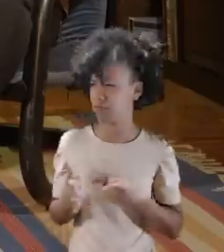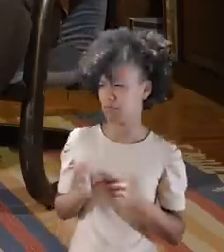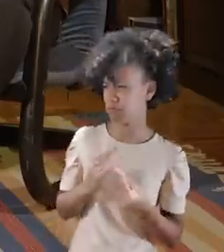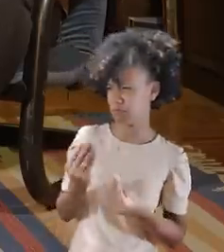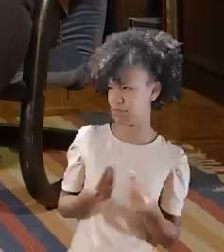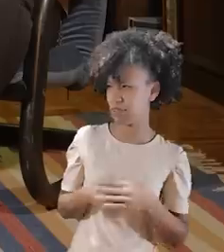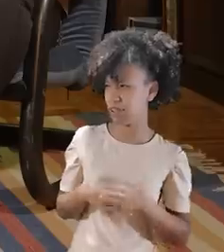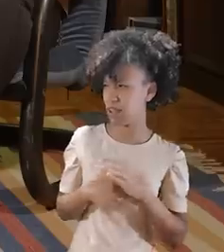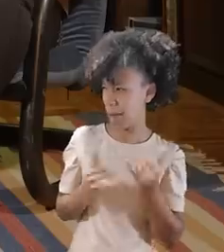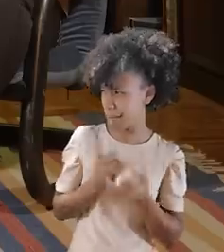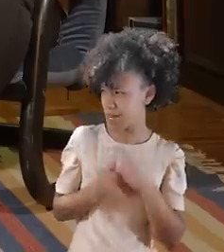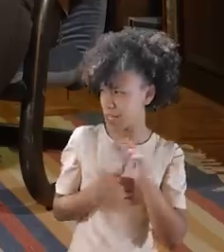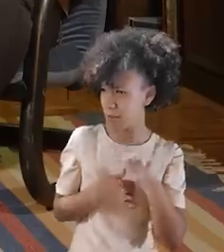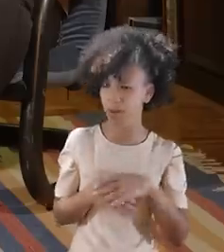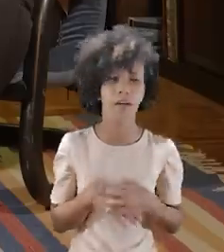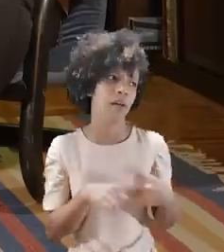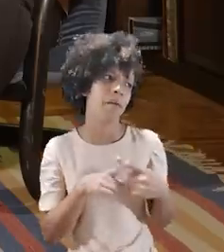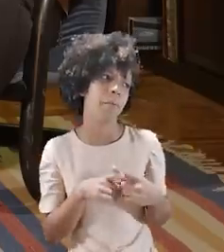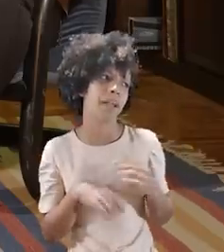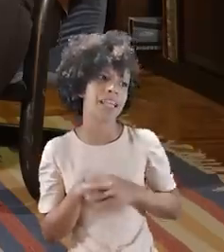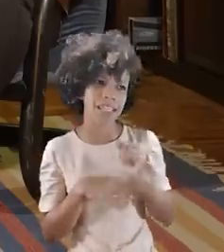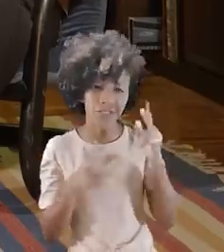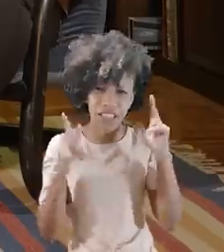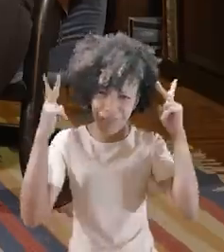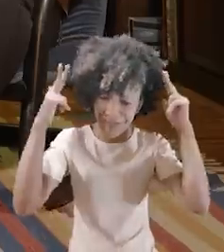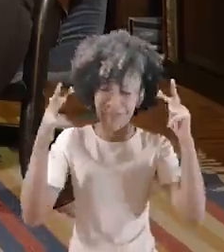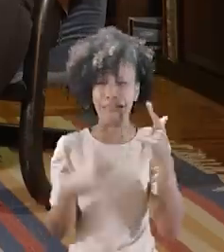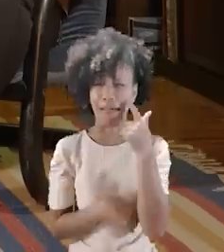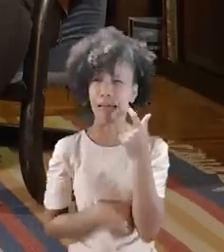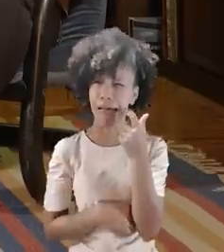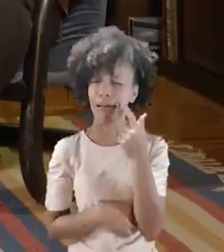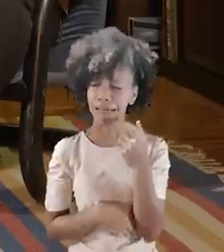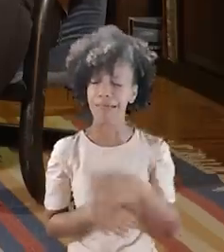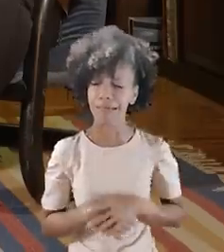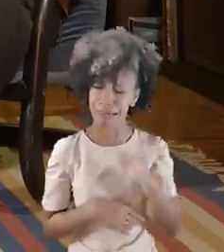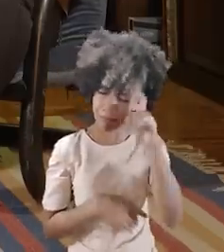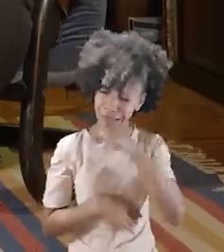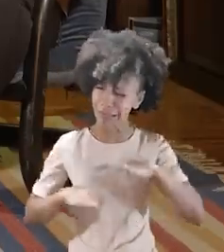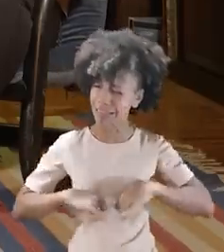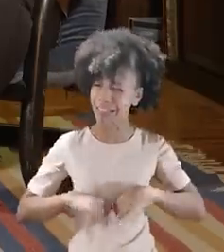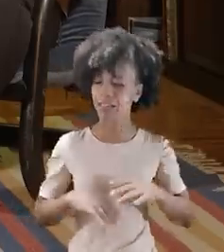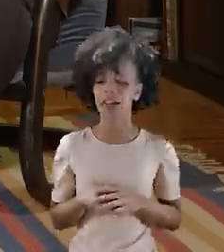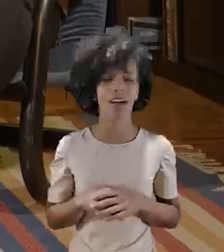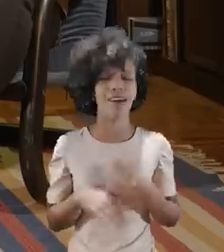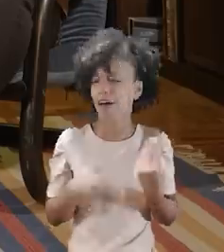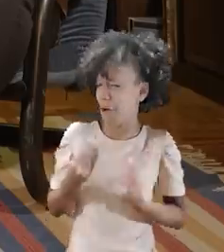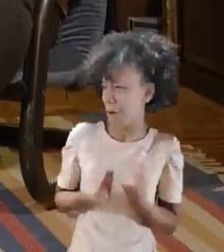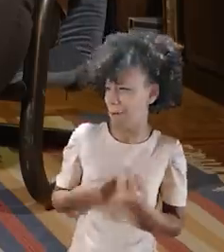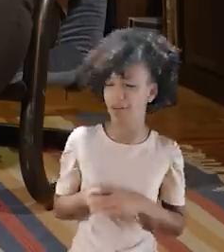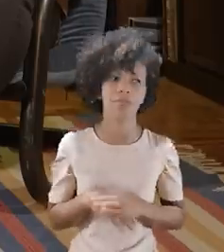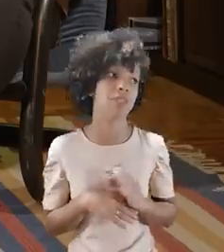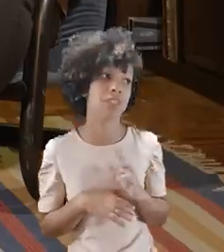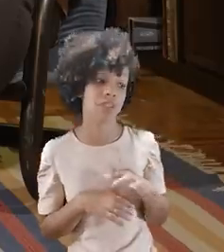vocês tapete Ele parece uma cebola e importa chora né mano vai ser bonitas você bonito e como é que é o código que só olha para o carro é